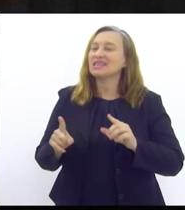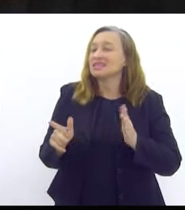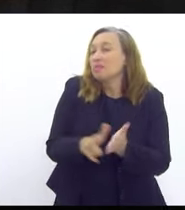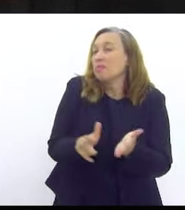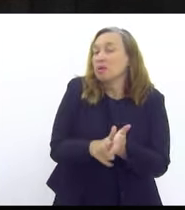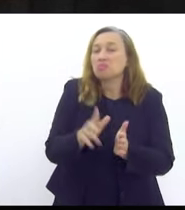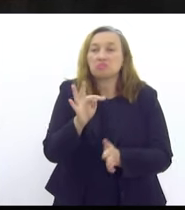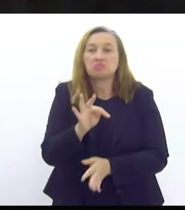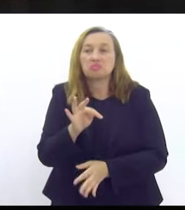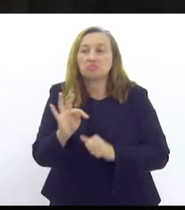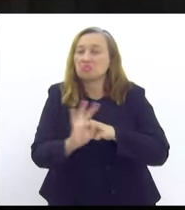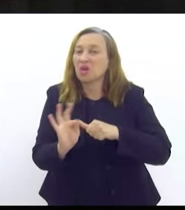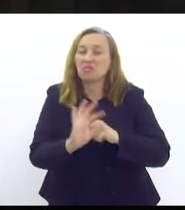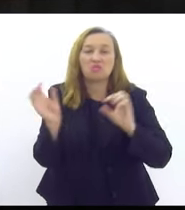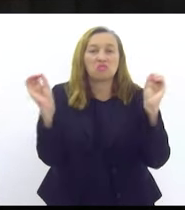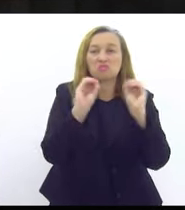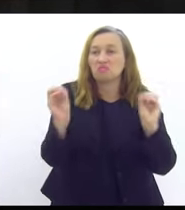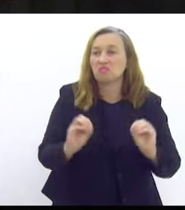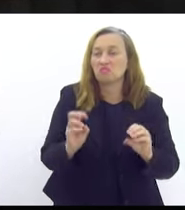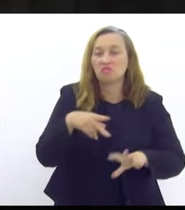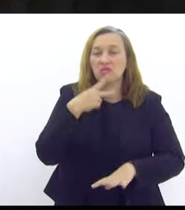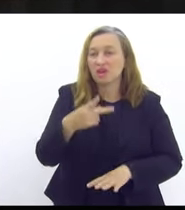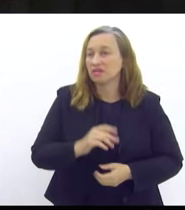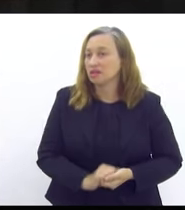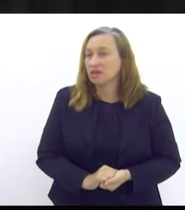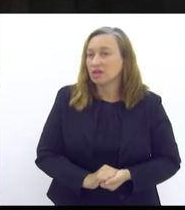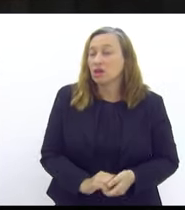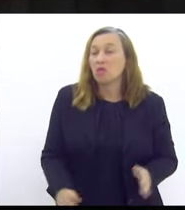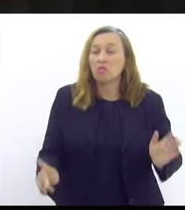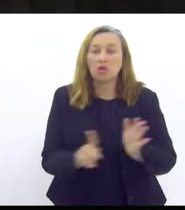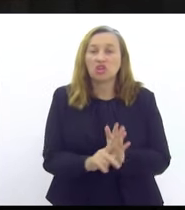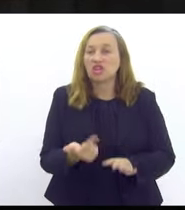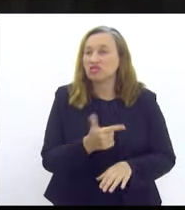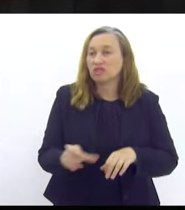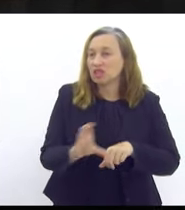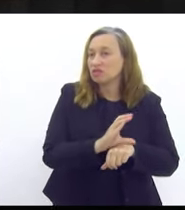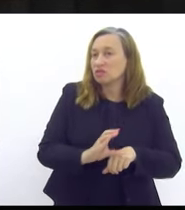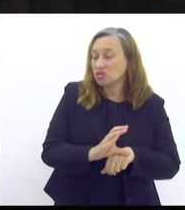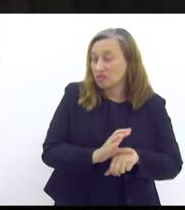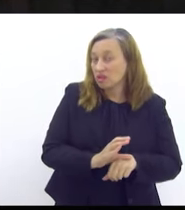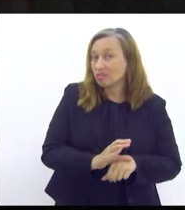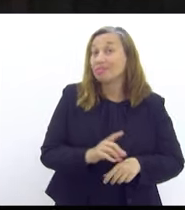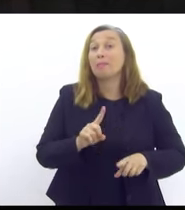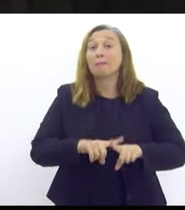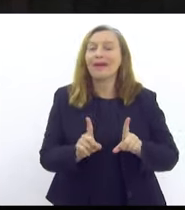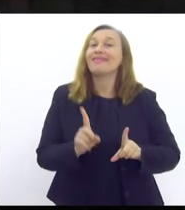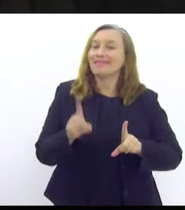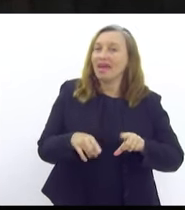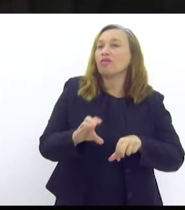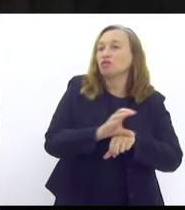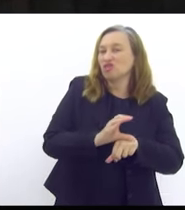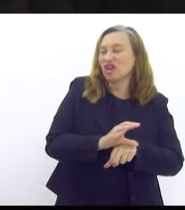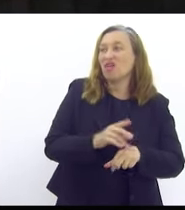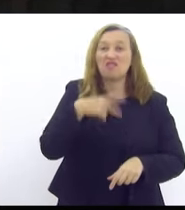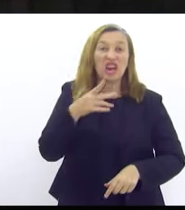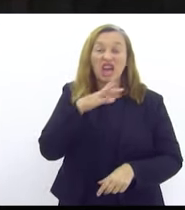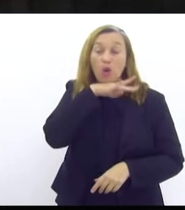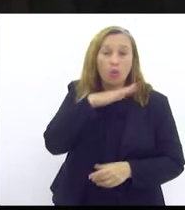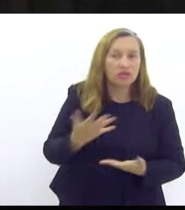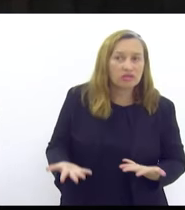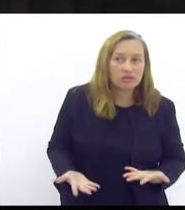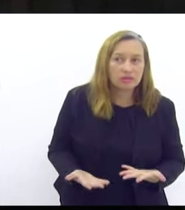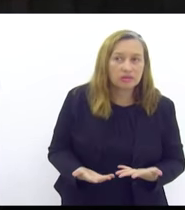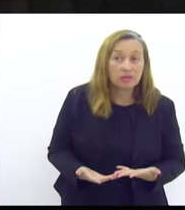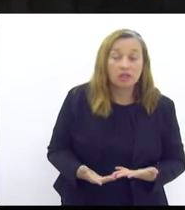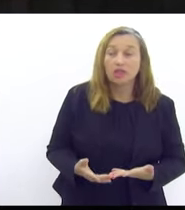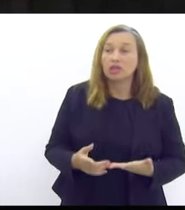disso. A nota técnica fala que o projeto é inconstitucional, quando é constitucional, que é ruim, que